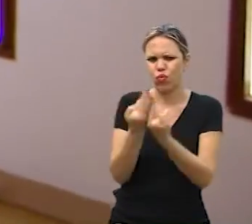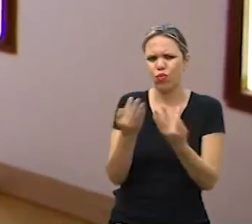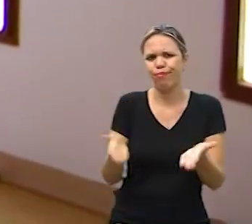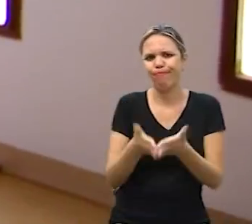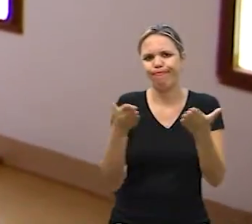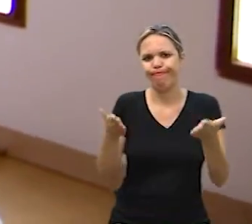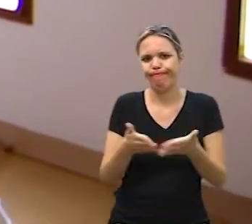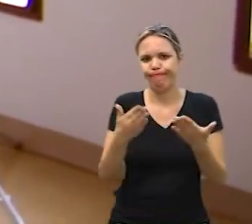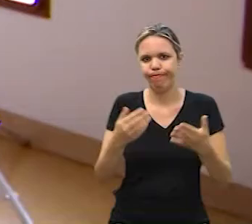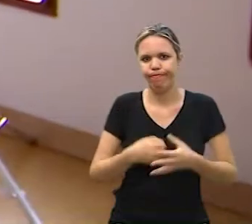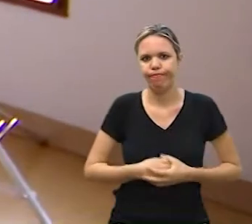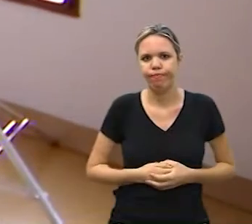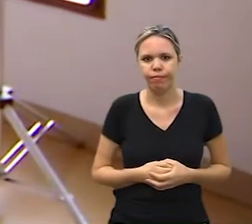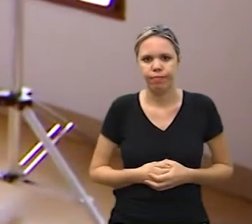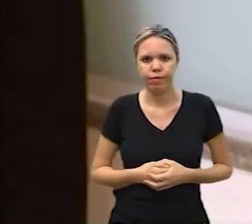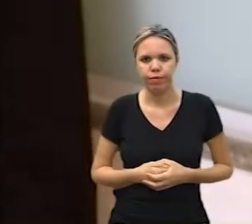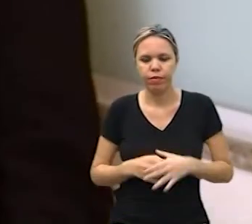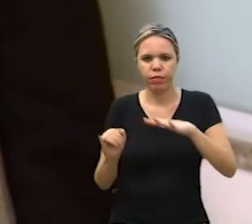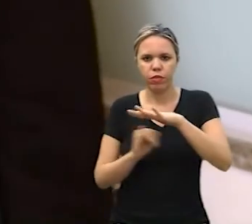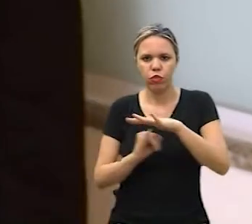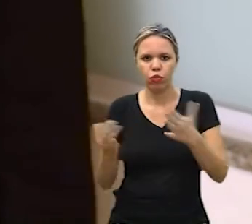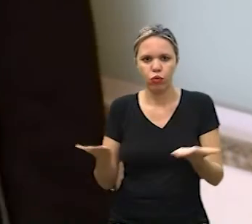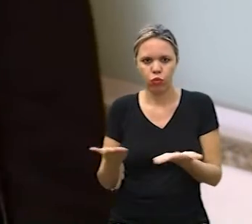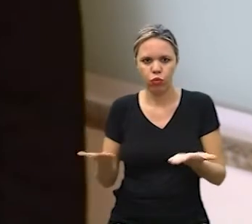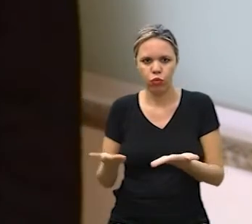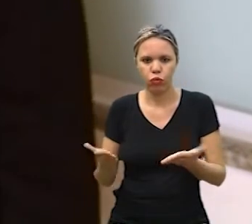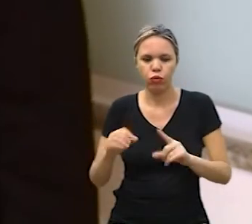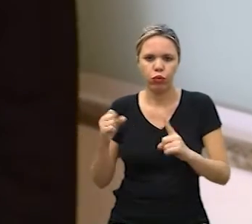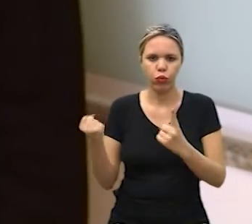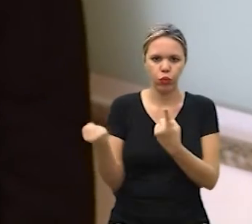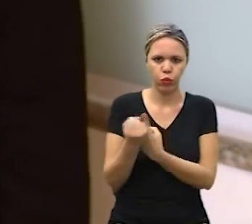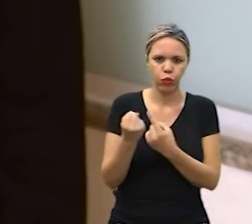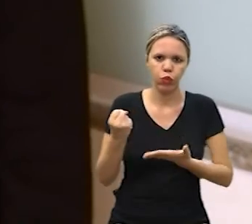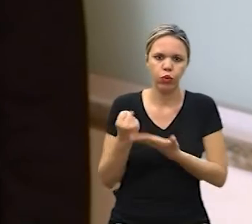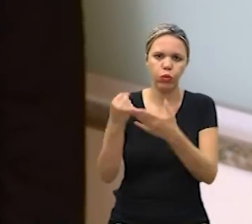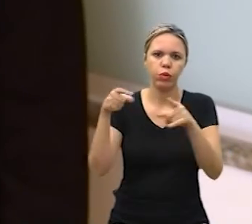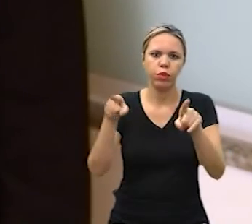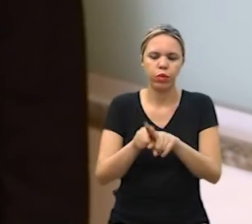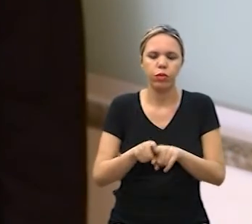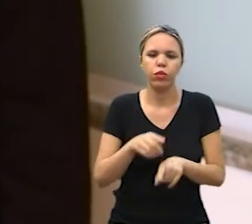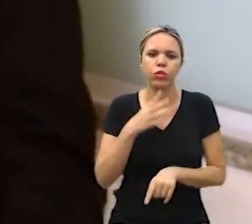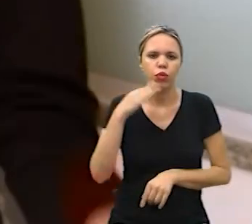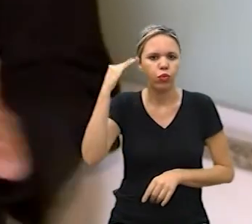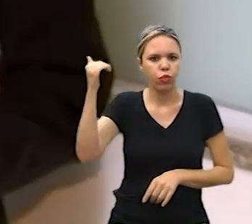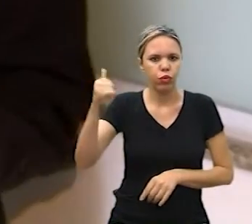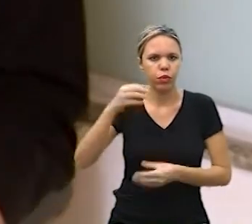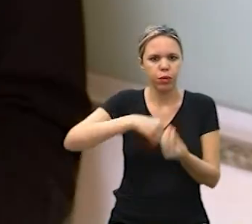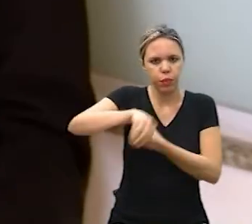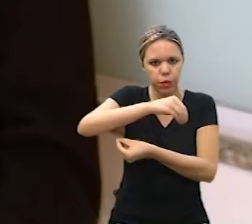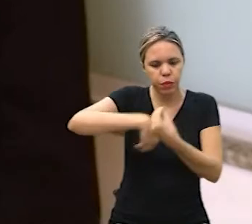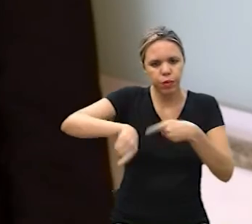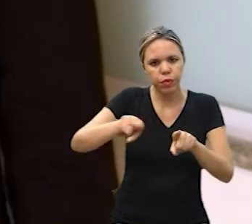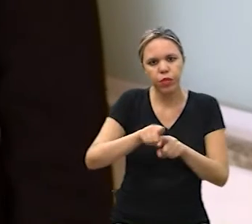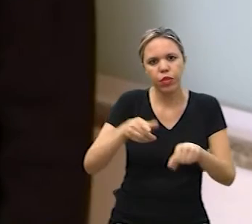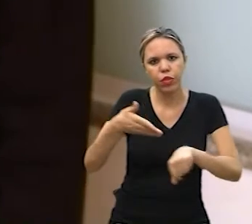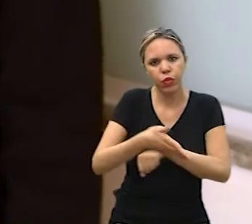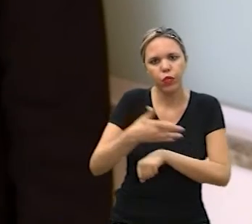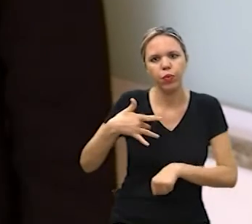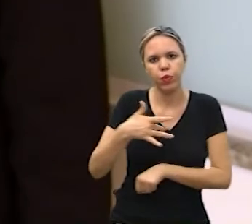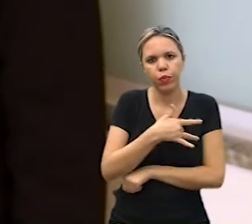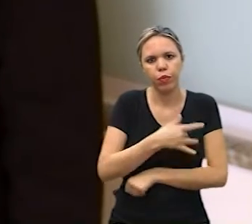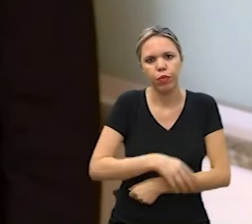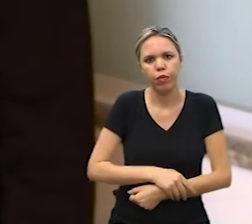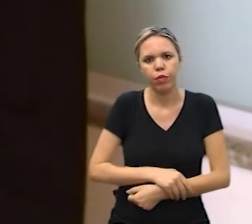famílias em situação de vulnerabilidade. A entidade hoje ela é da assistência social, mas ela também é conhecida como mista, porque ela também faz parte